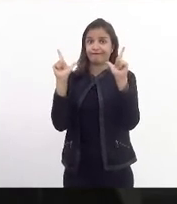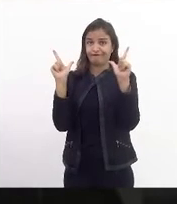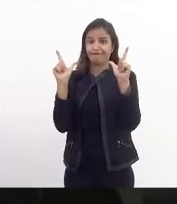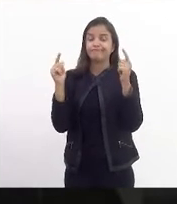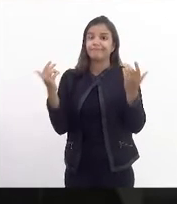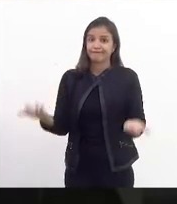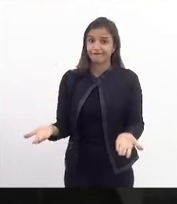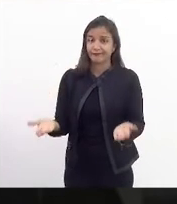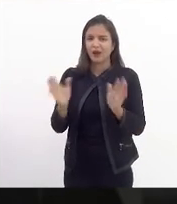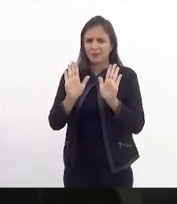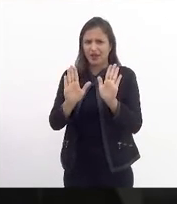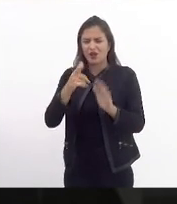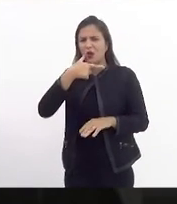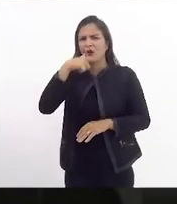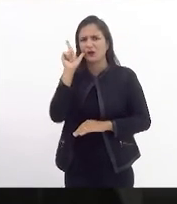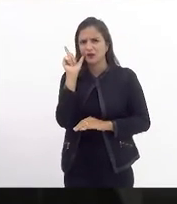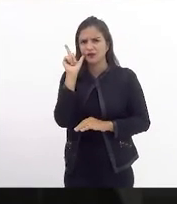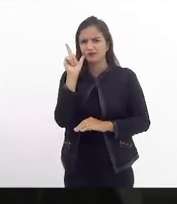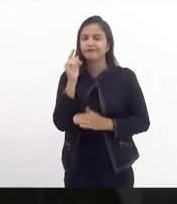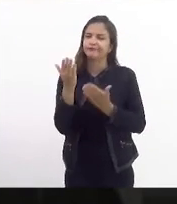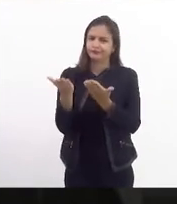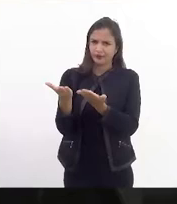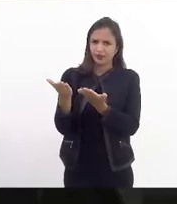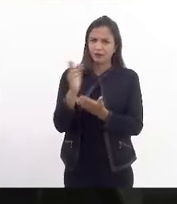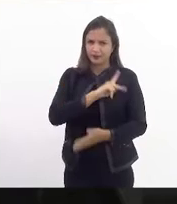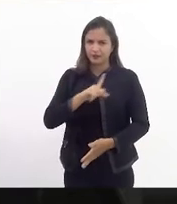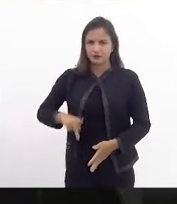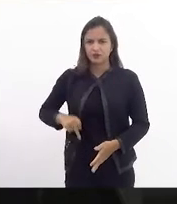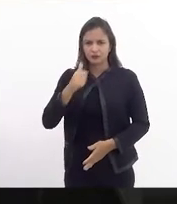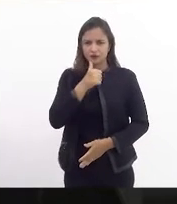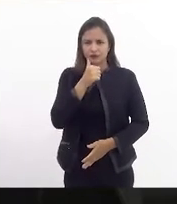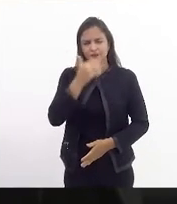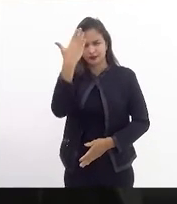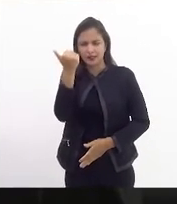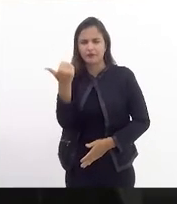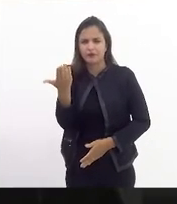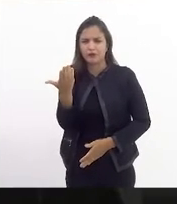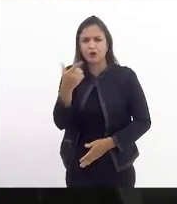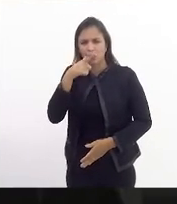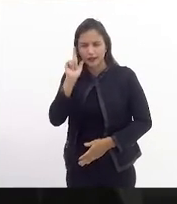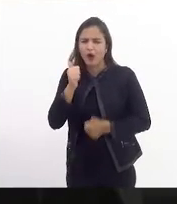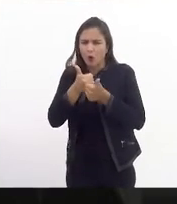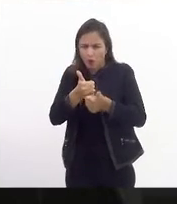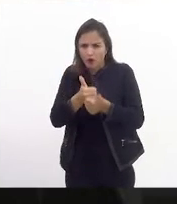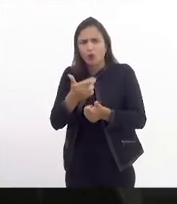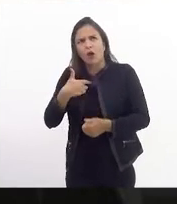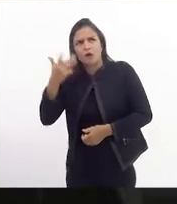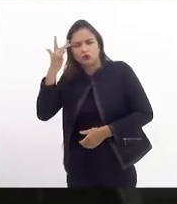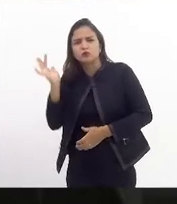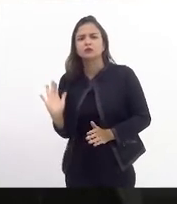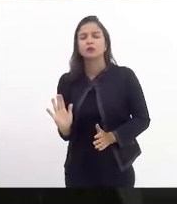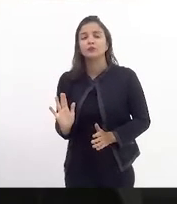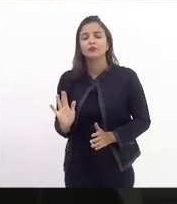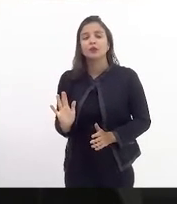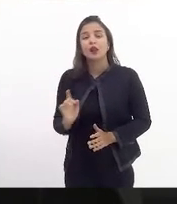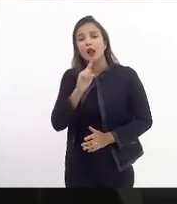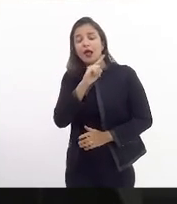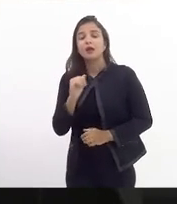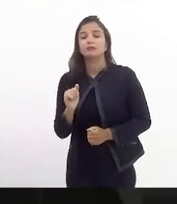ontem, Vossa Excelência deve ter acompanhado, deputada presidente, em Nova